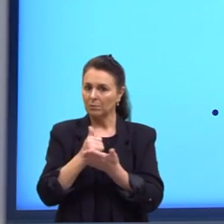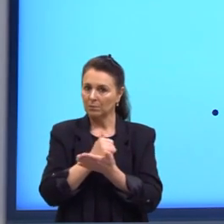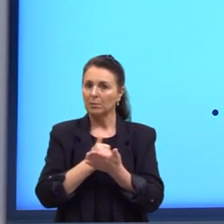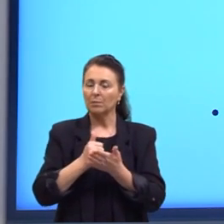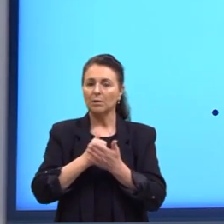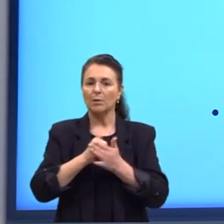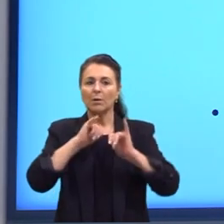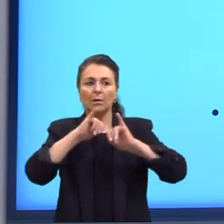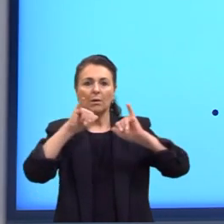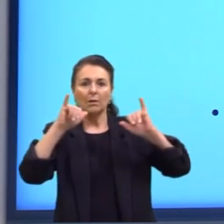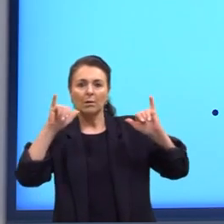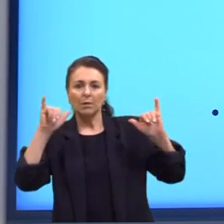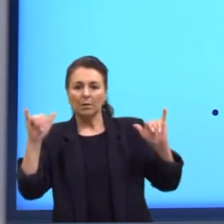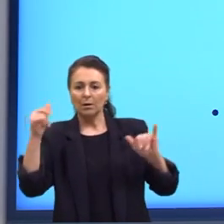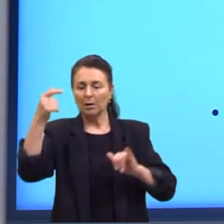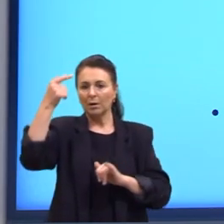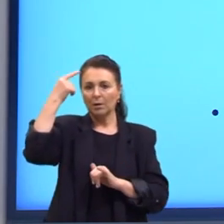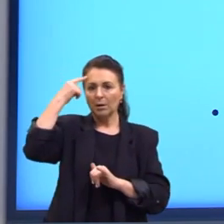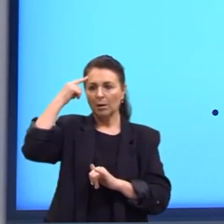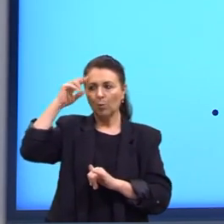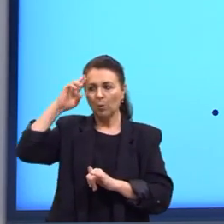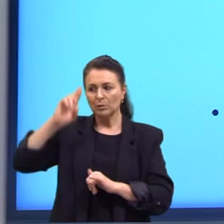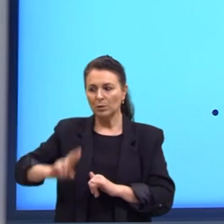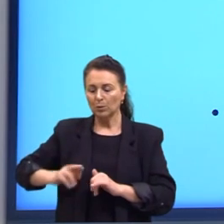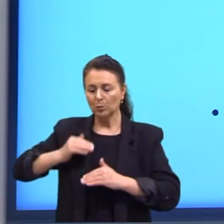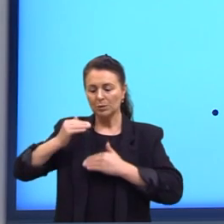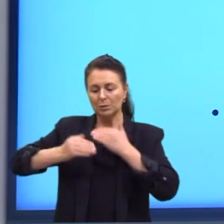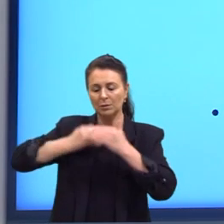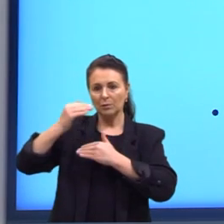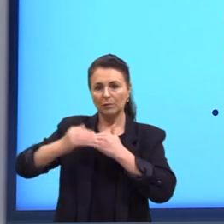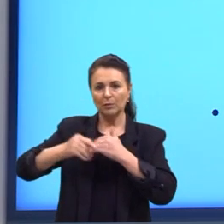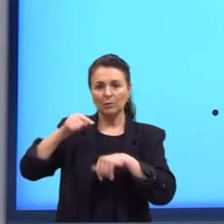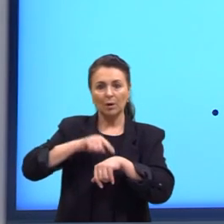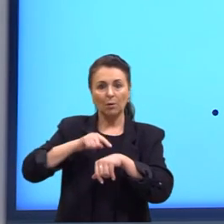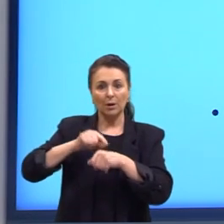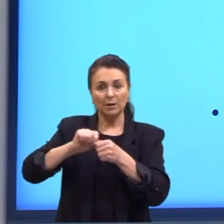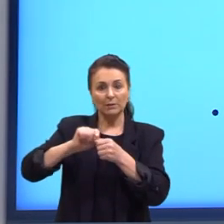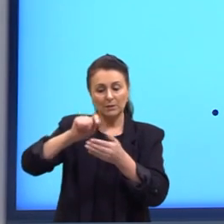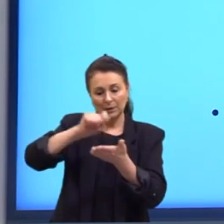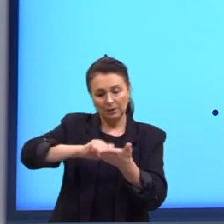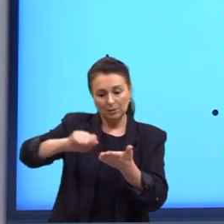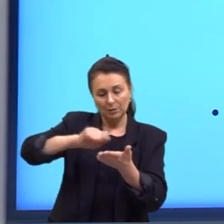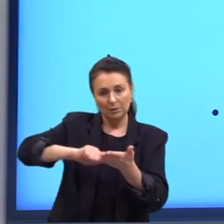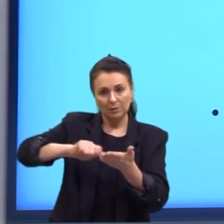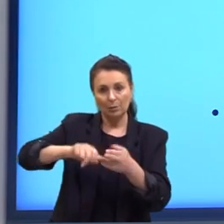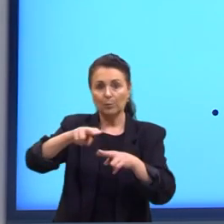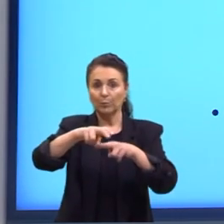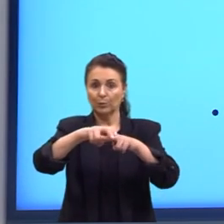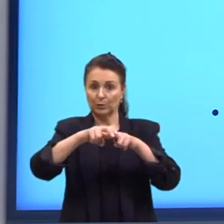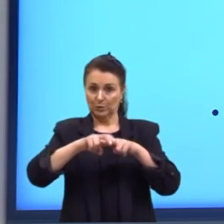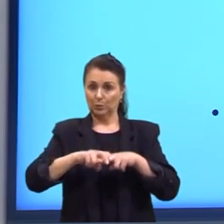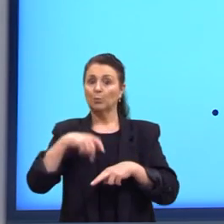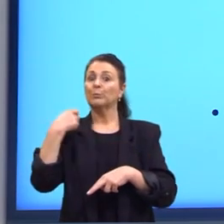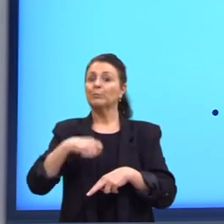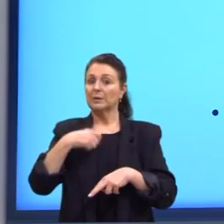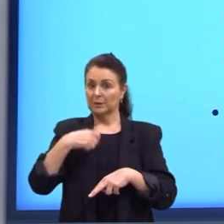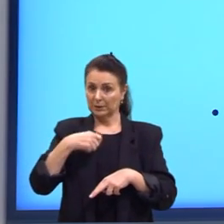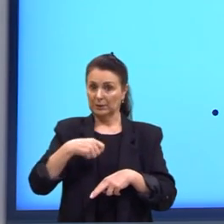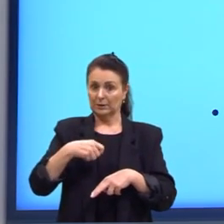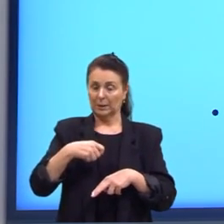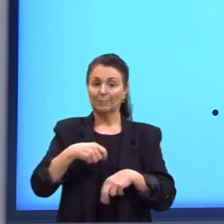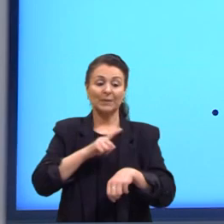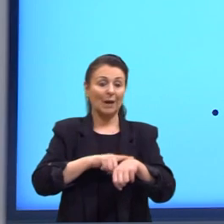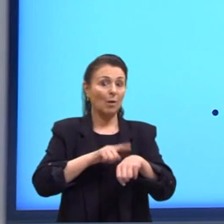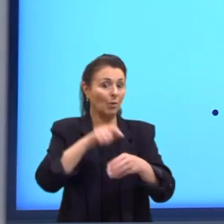transmitir com eficácia o raciocínio desenvolvido a produzir a escrita para tanto é necessário que ao